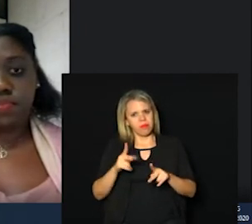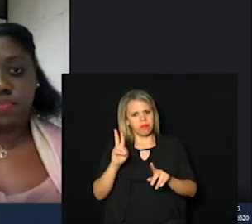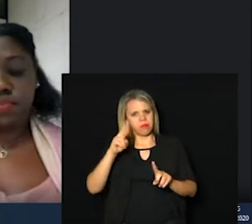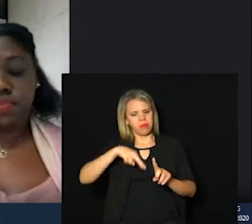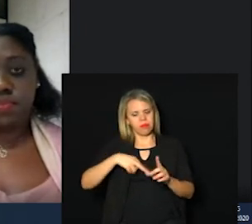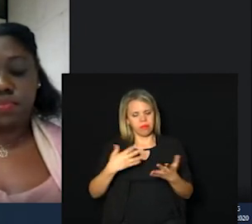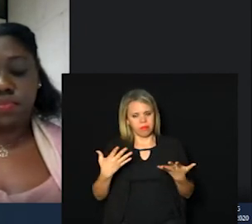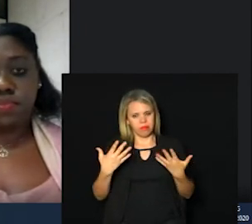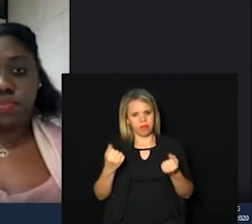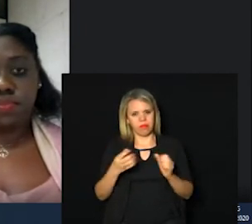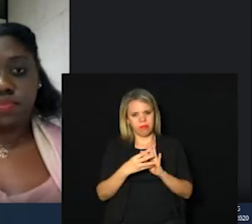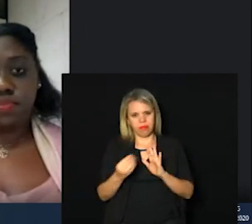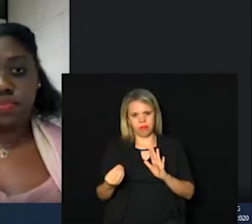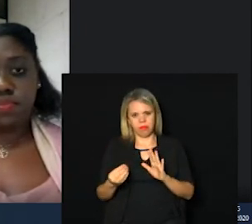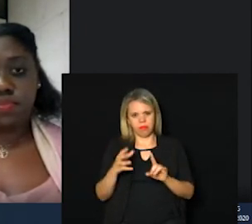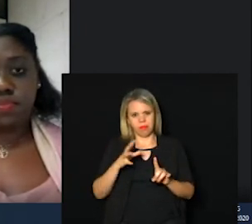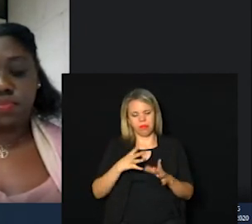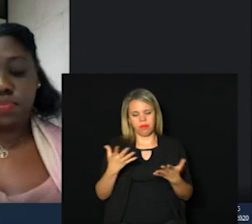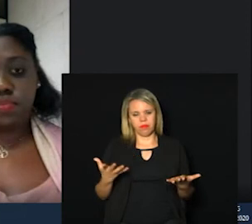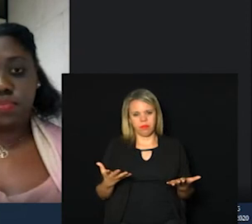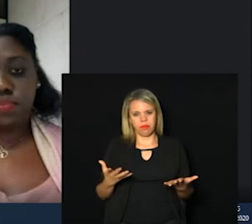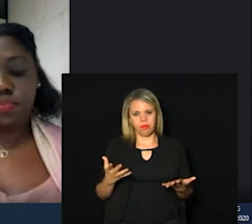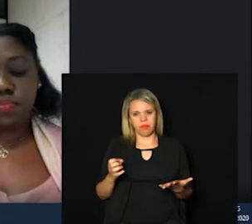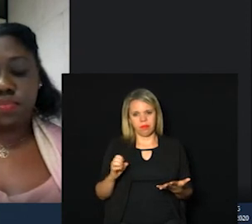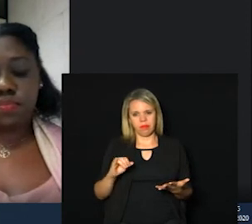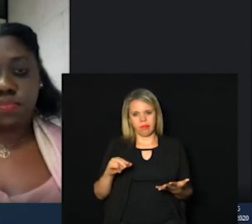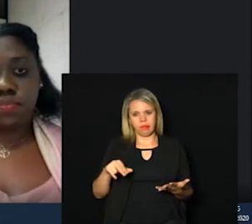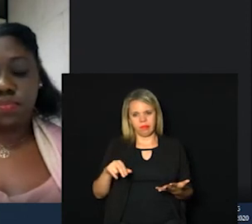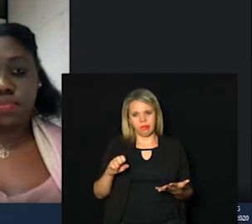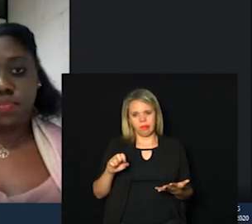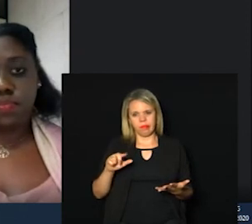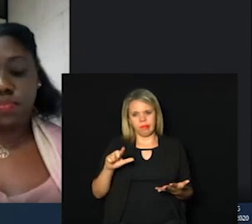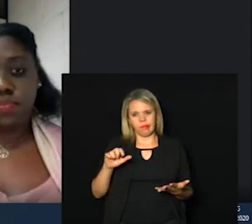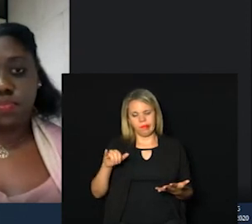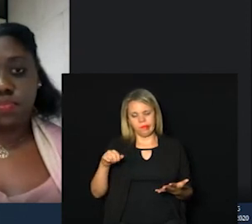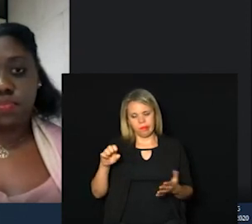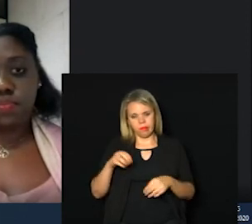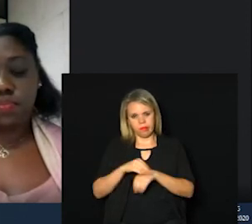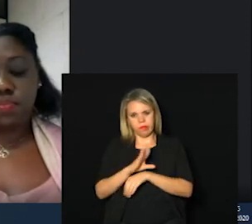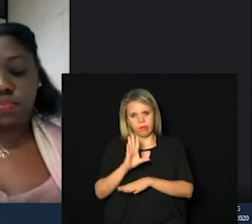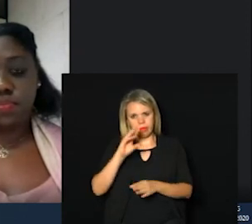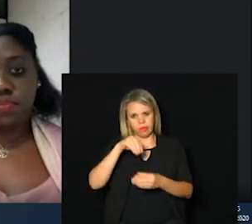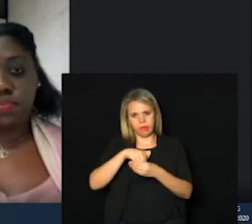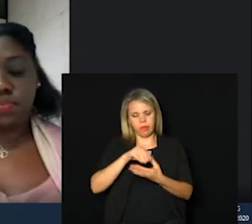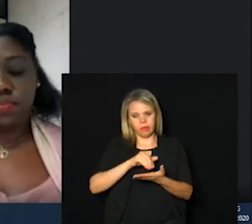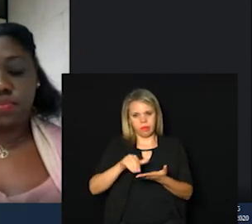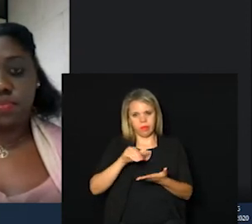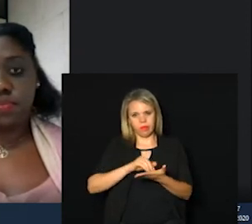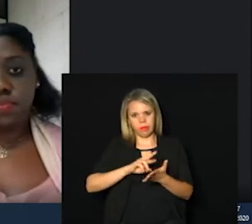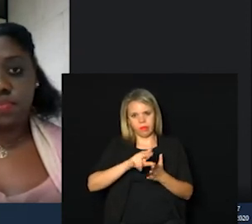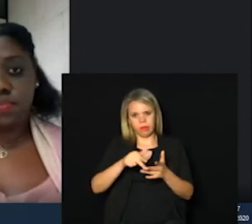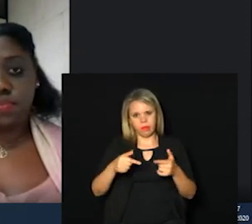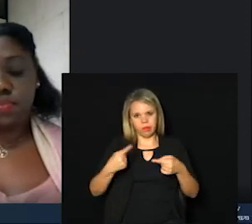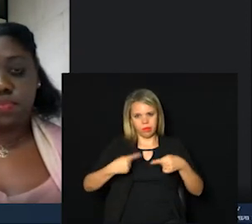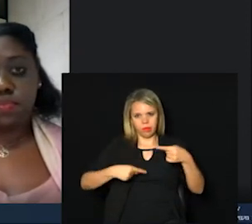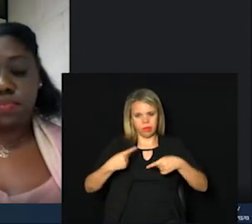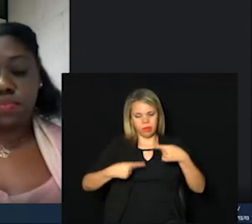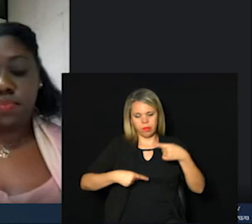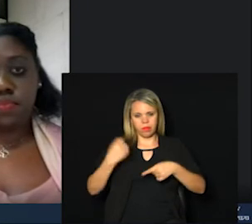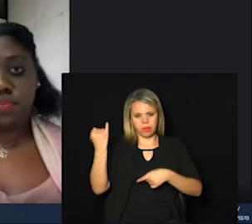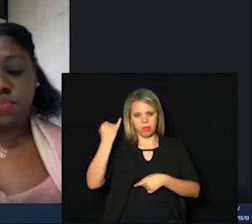referências. A Eliane Jocelaine, ela tem trago para dentro da secretaria várias discussões